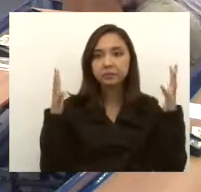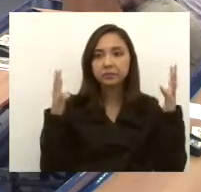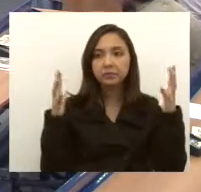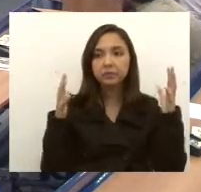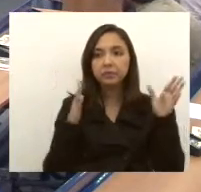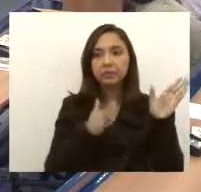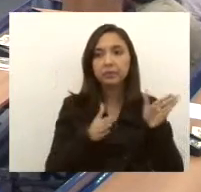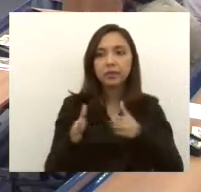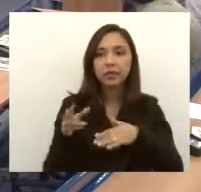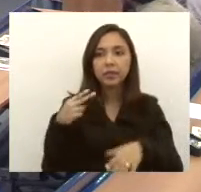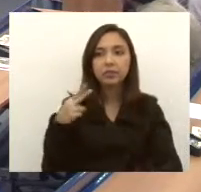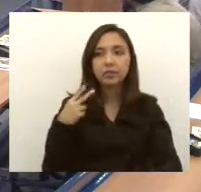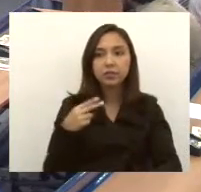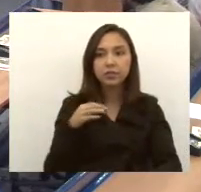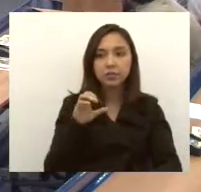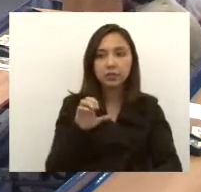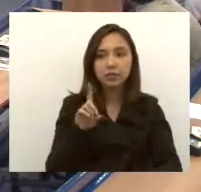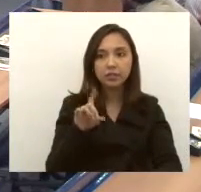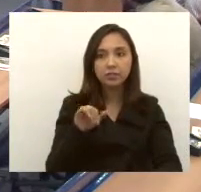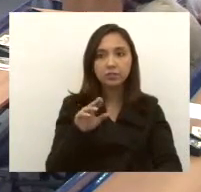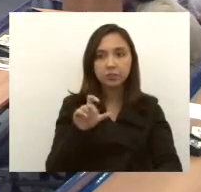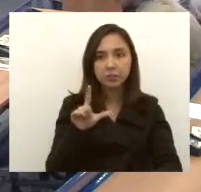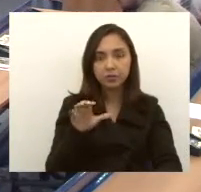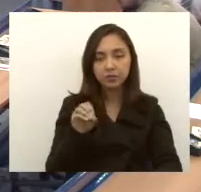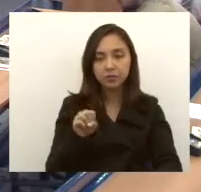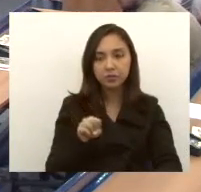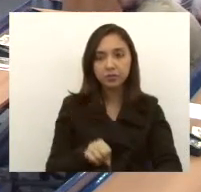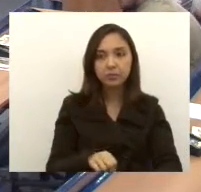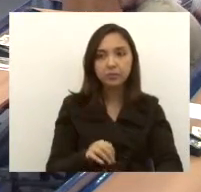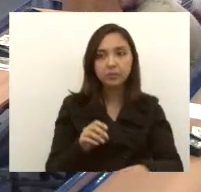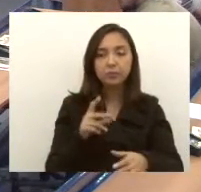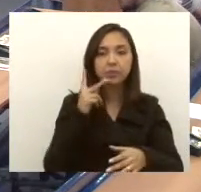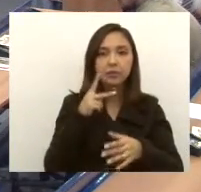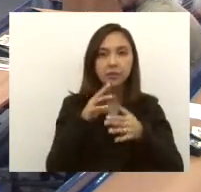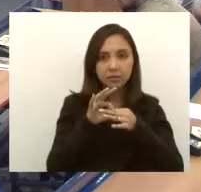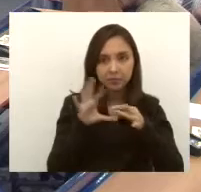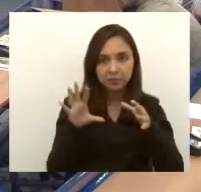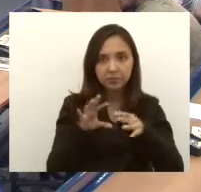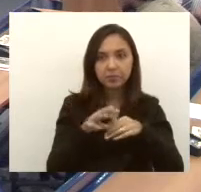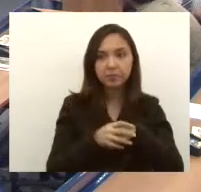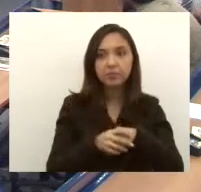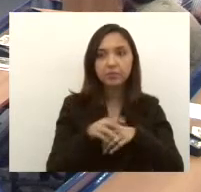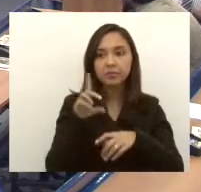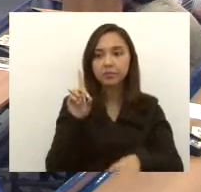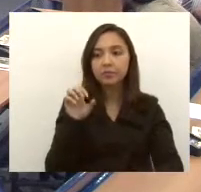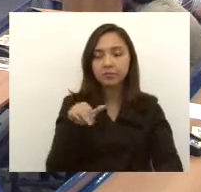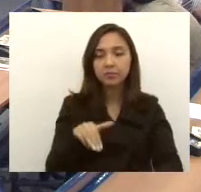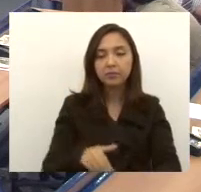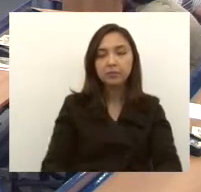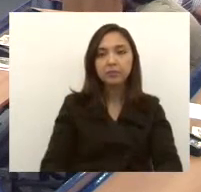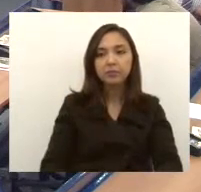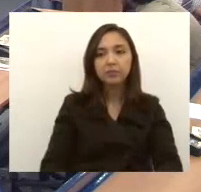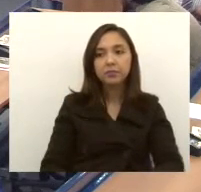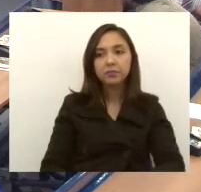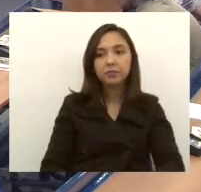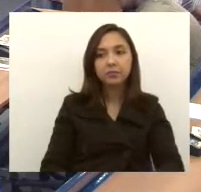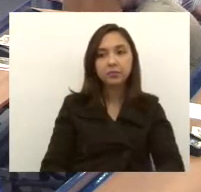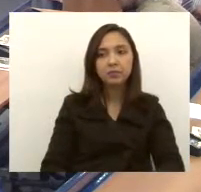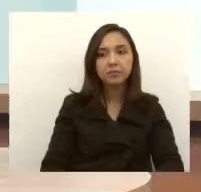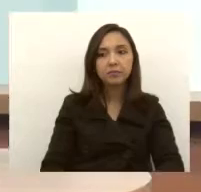Pela ordem, vereador Edmilson Ceará. Pela liderança do DEM. Com a palavra, vereador, pela liderança do